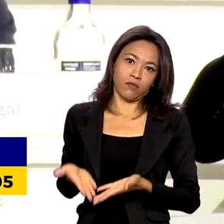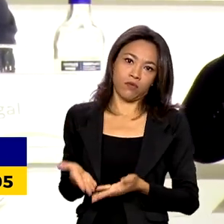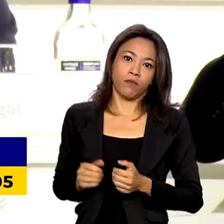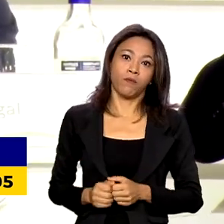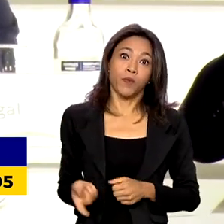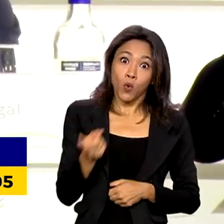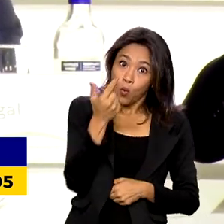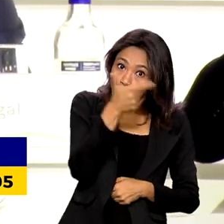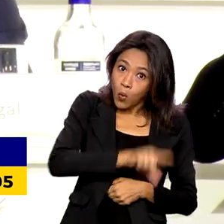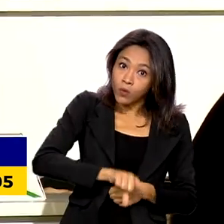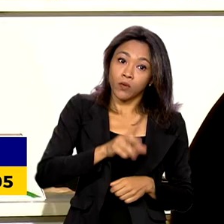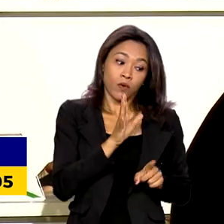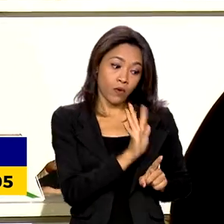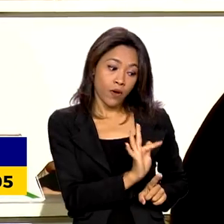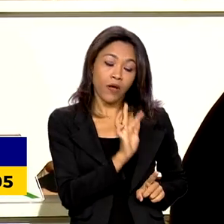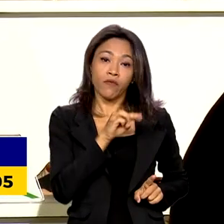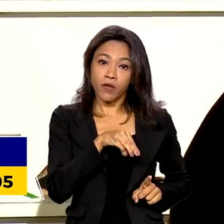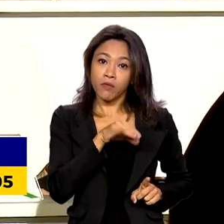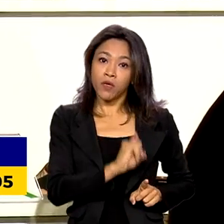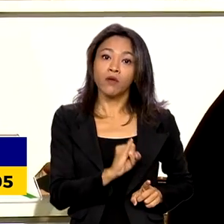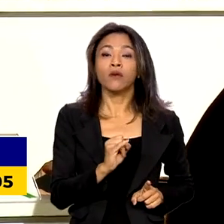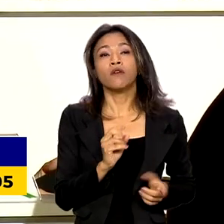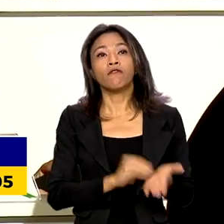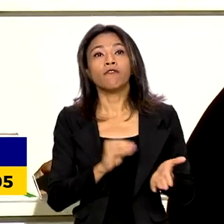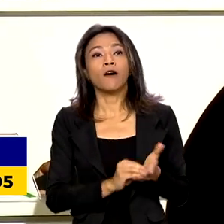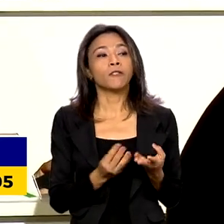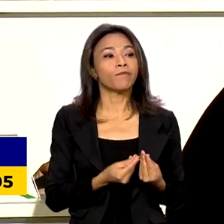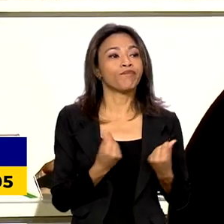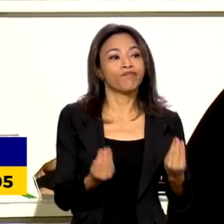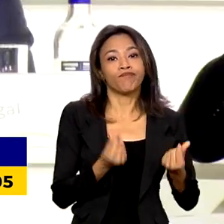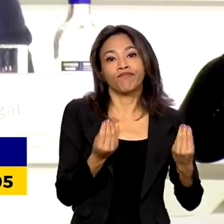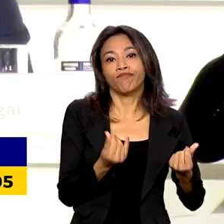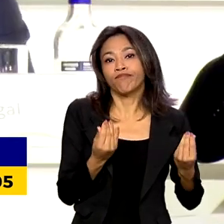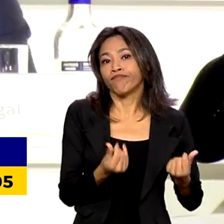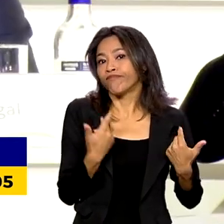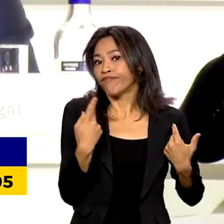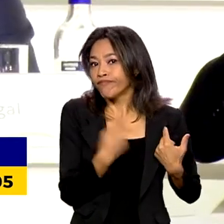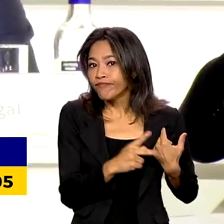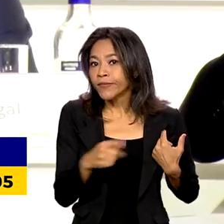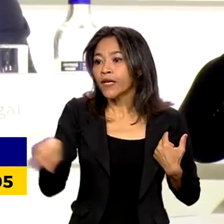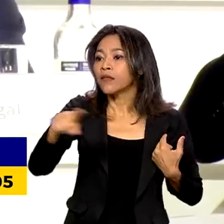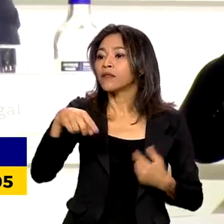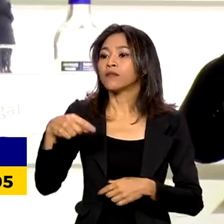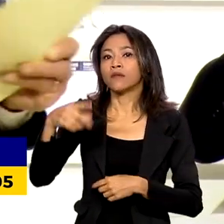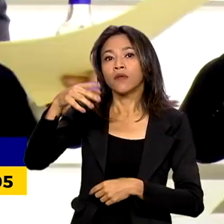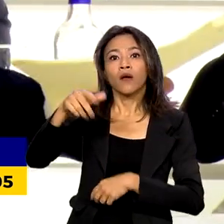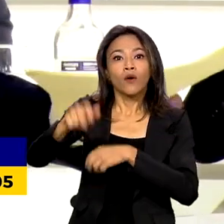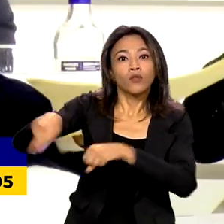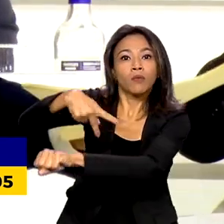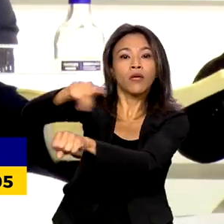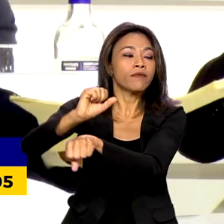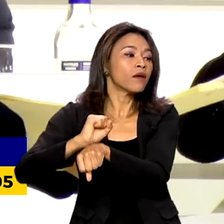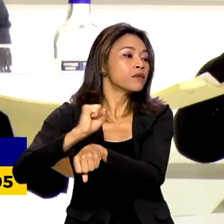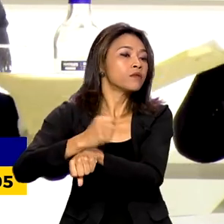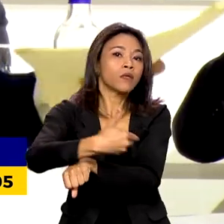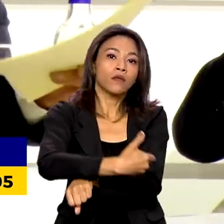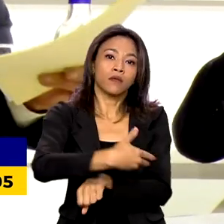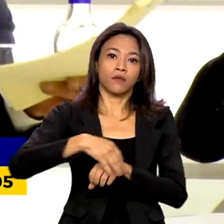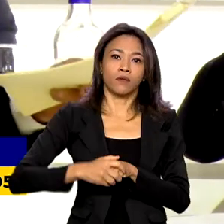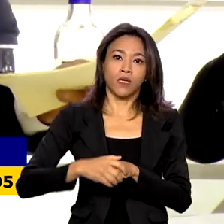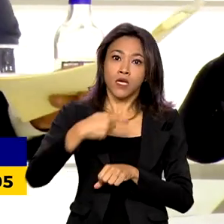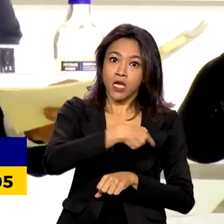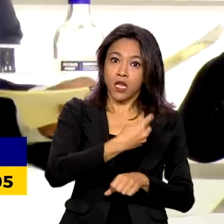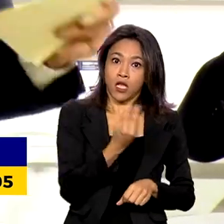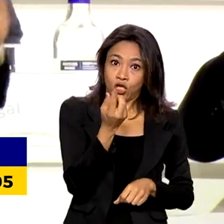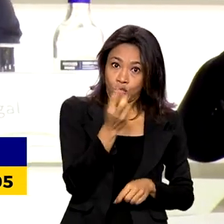deixa muito a desejar naquilo que as pessoas esperam do FMI. E muitas vezes os bancos emprestam dinheiro e esse